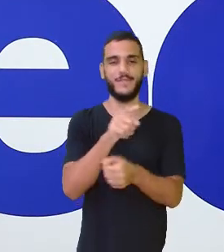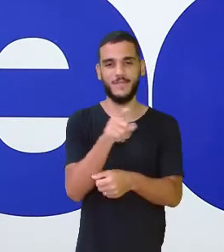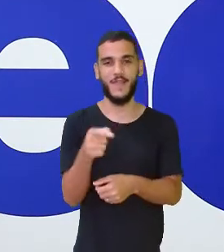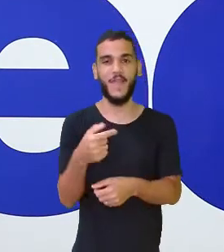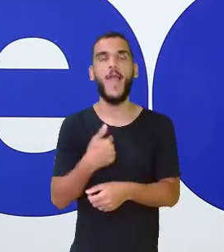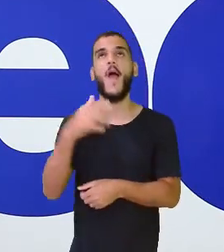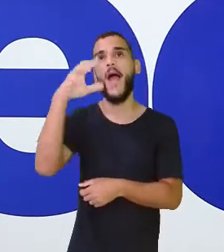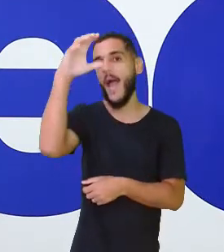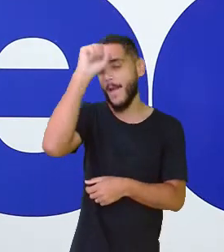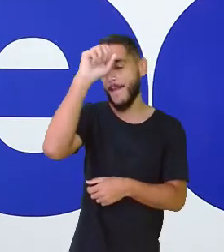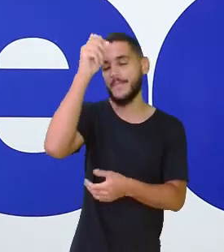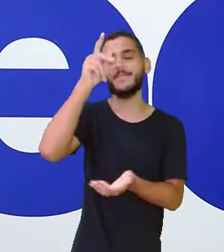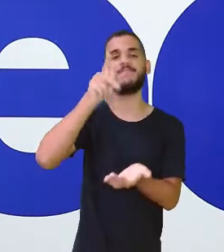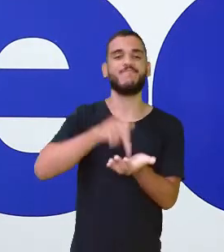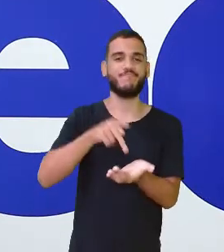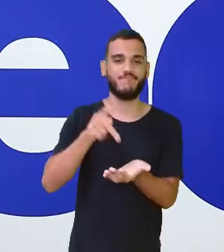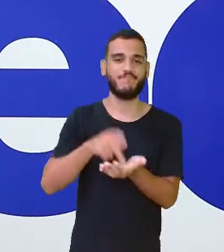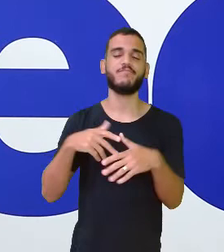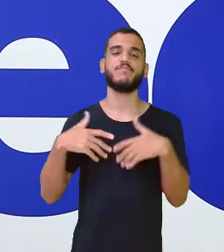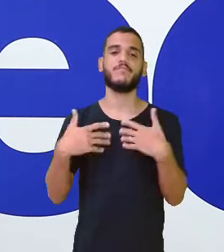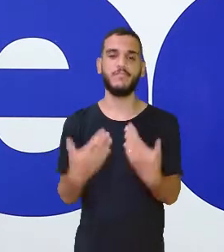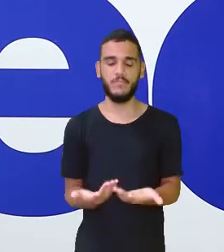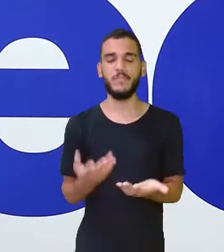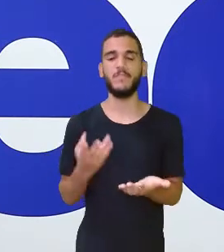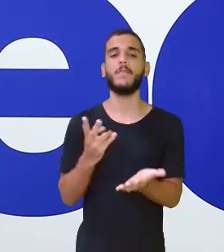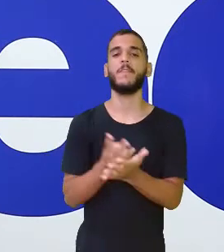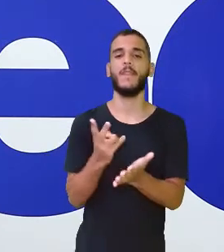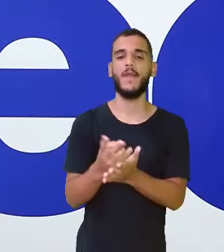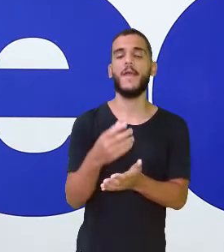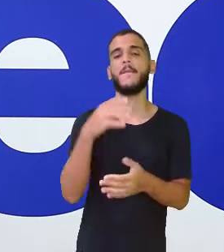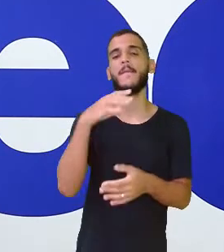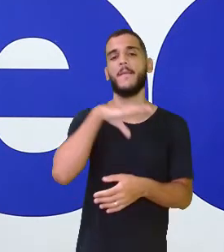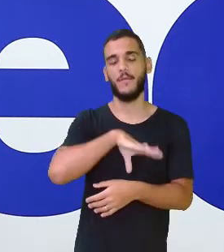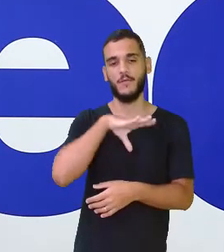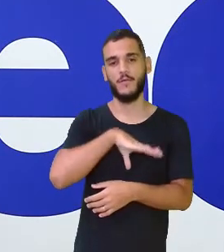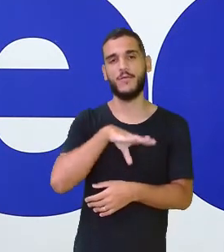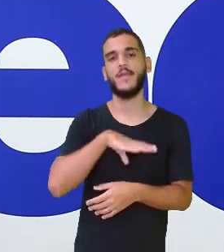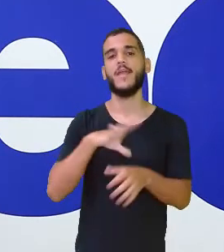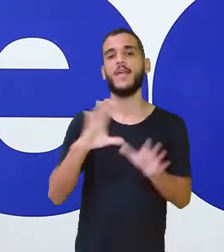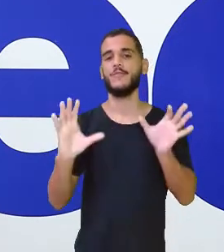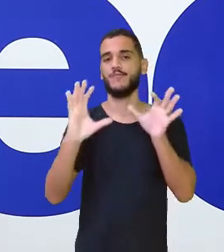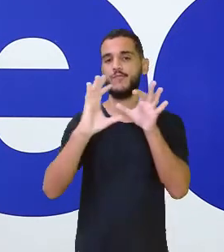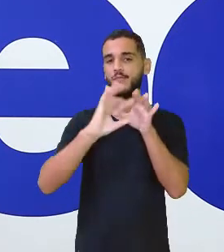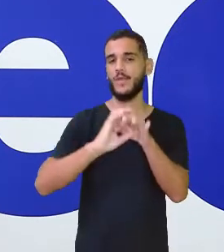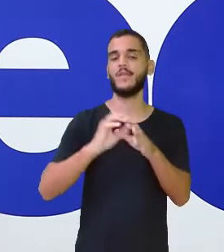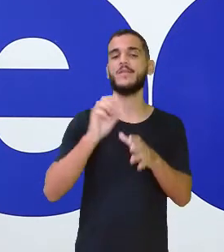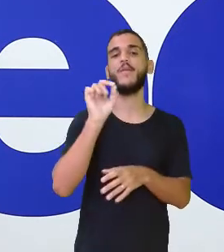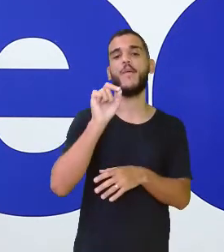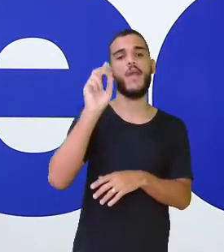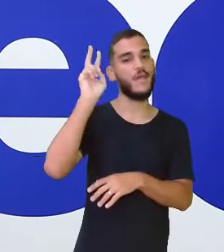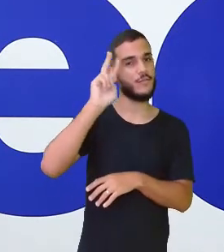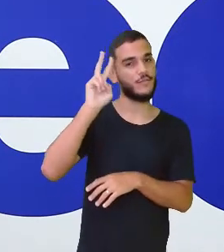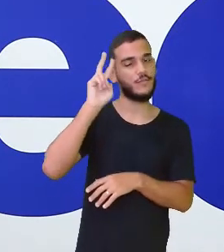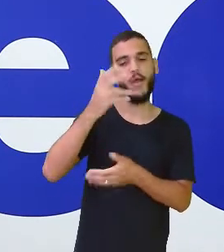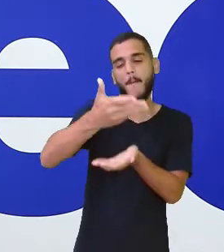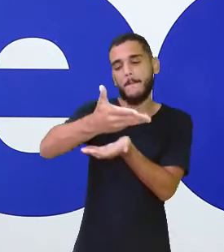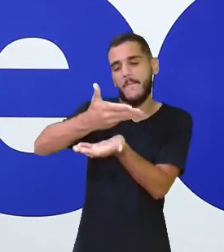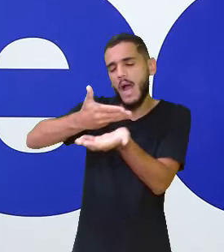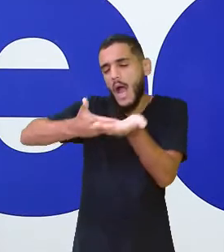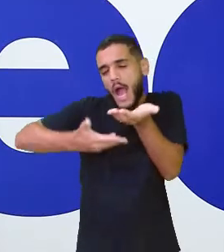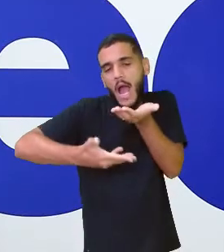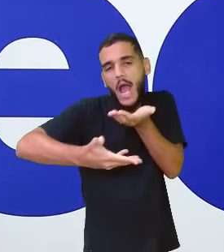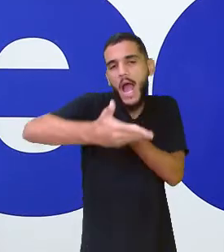Eu aprendo bastante. E sempre português, língua portuguesa com história, sempre tem tudo a ver, né? Sempre é um